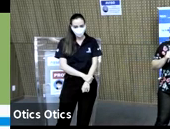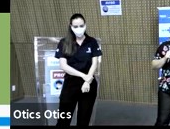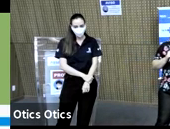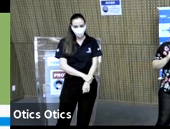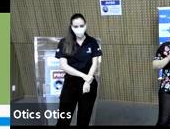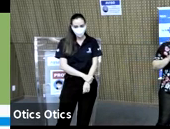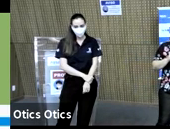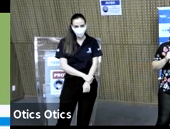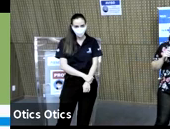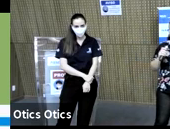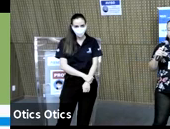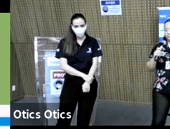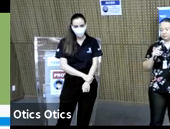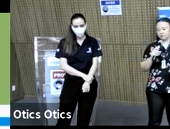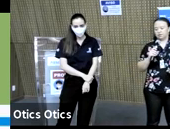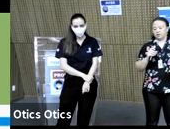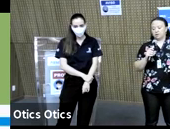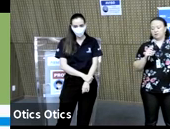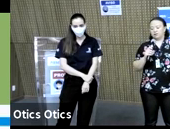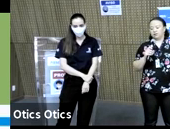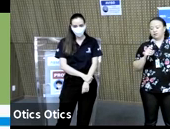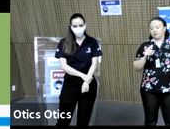acamados, telemonitoramento.